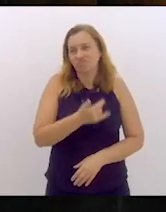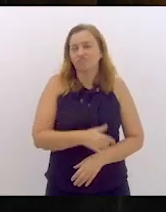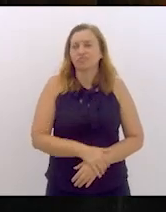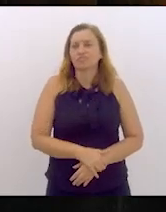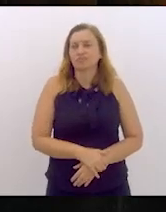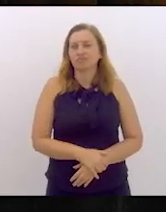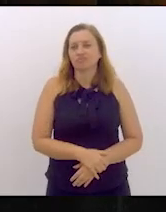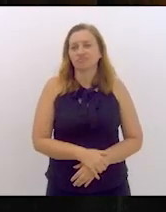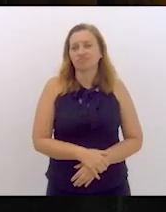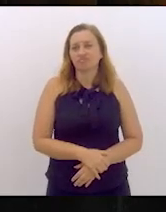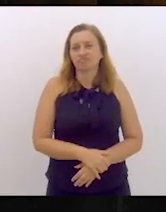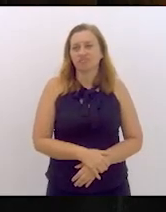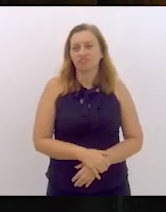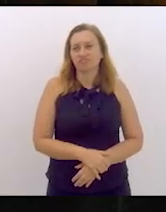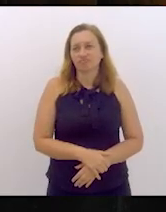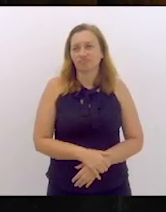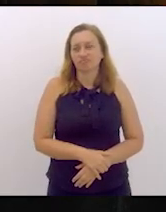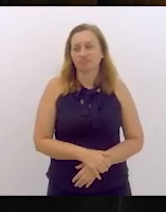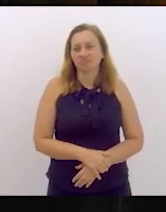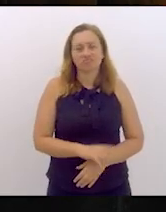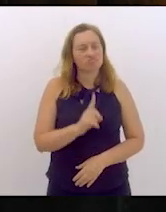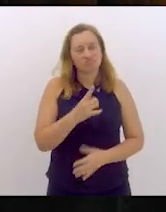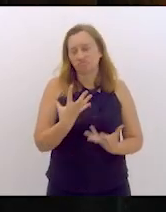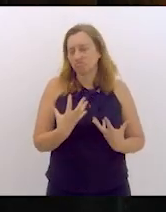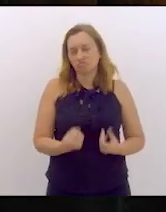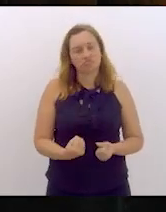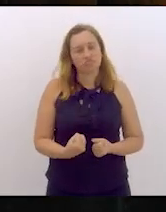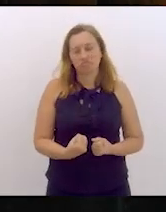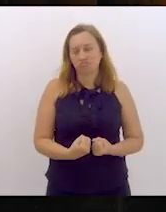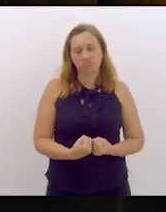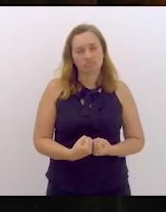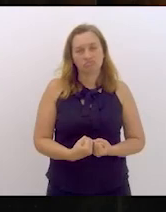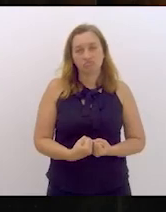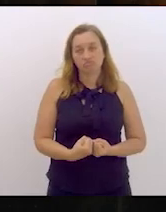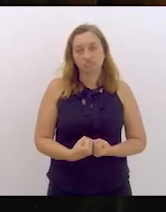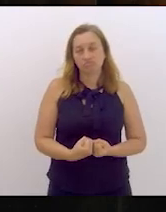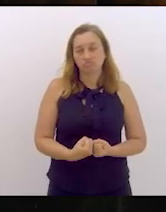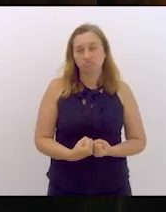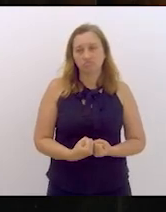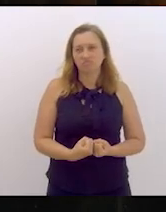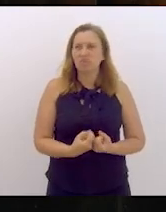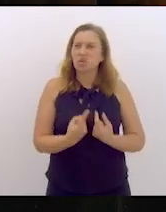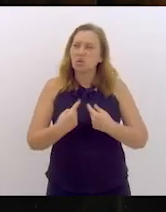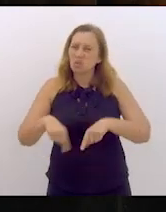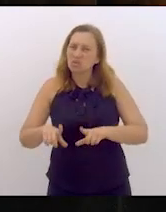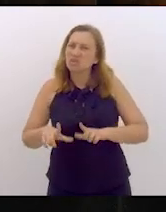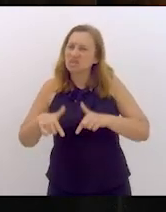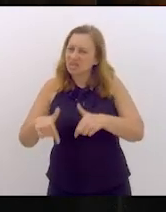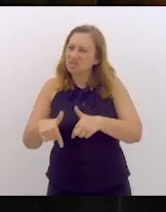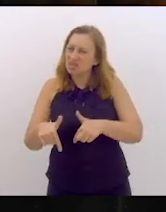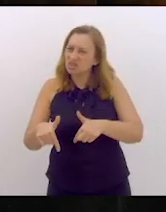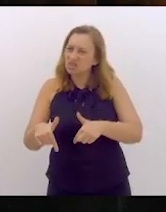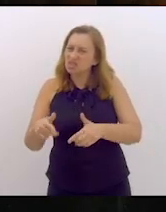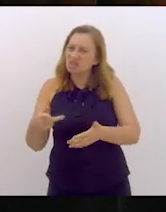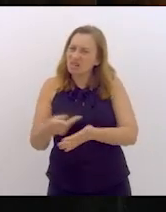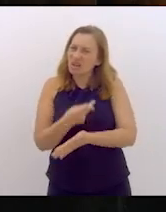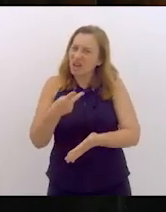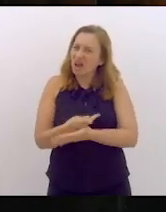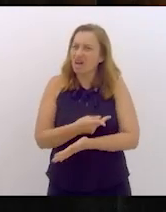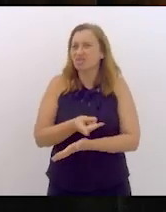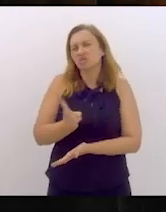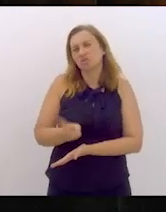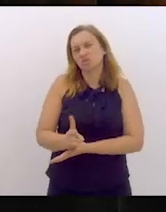o meu inconformismo contra esses atos contínuos